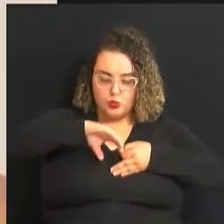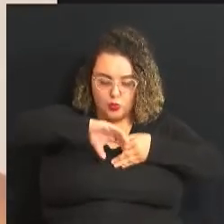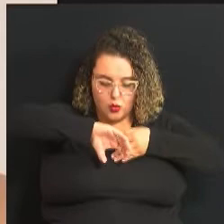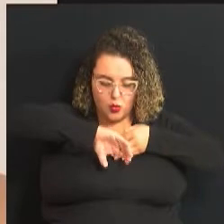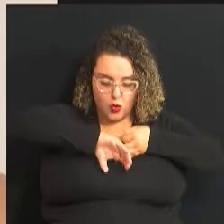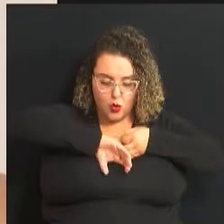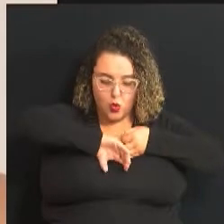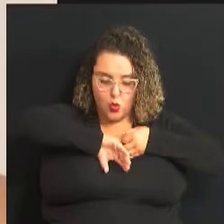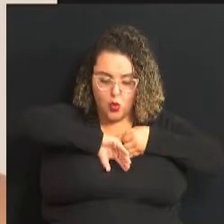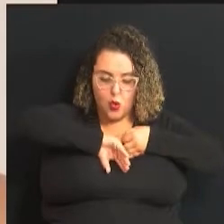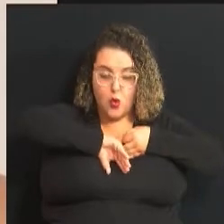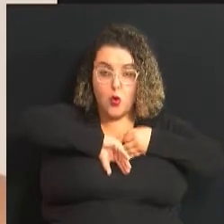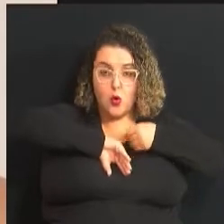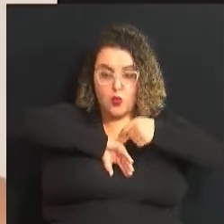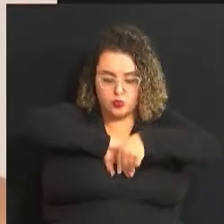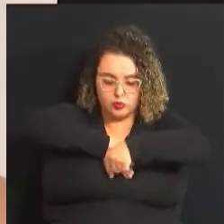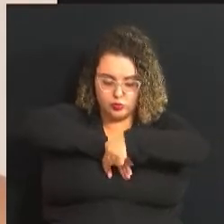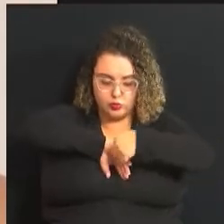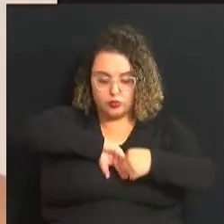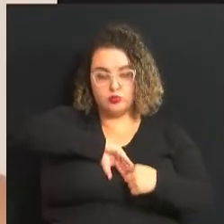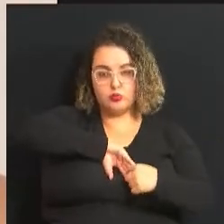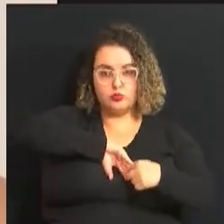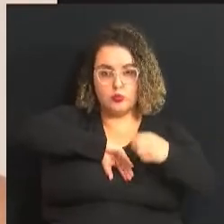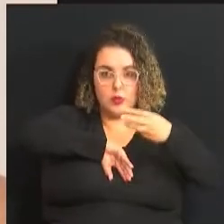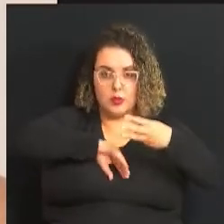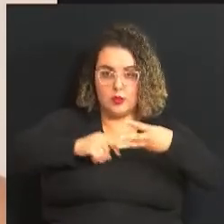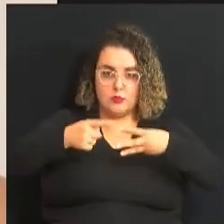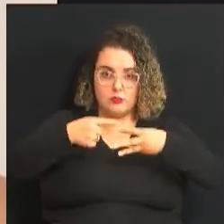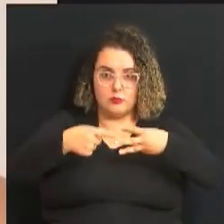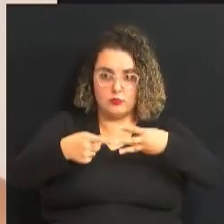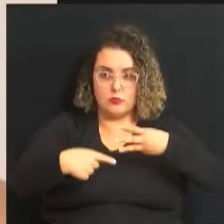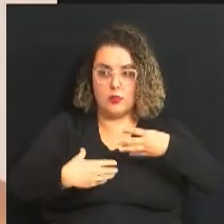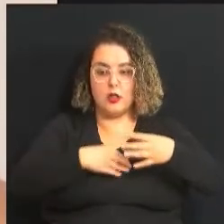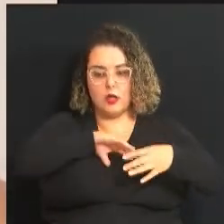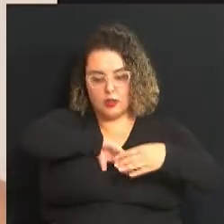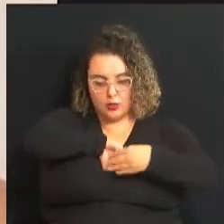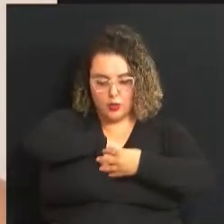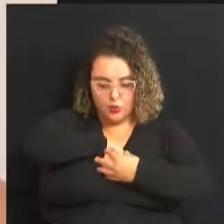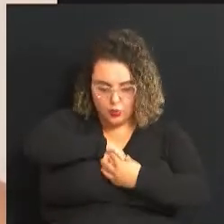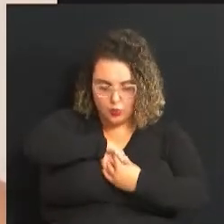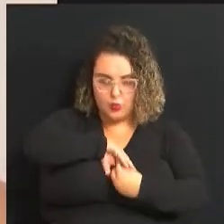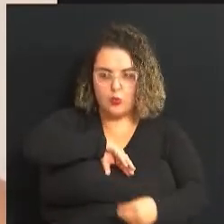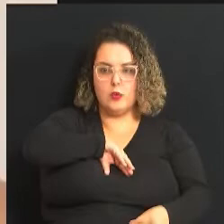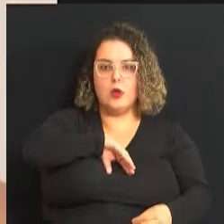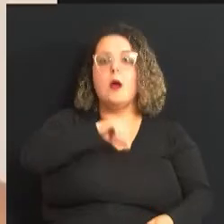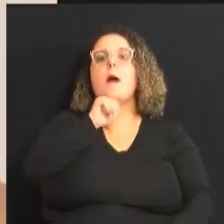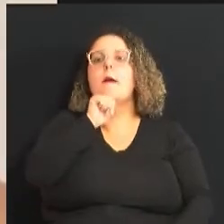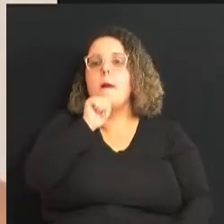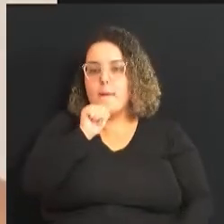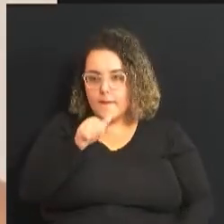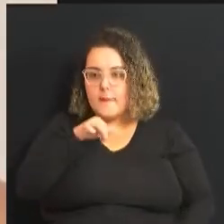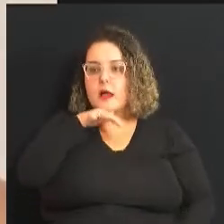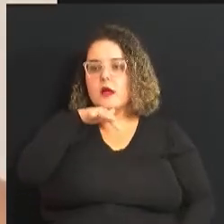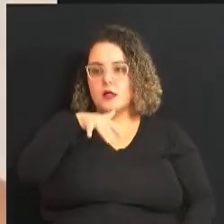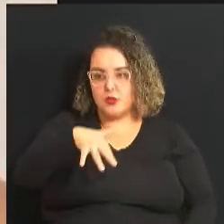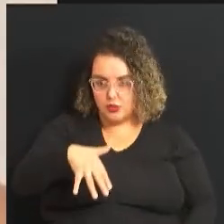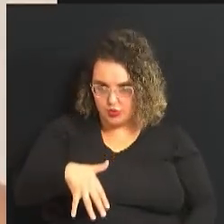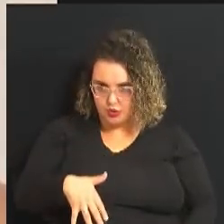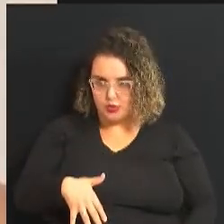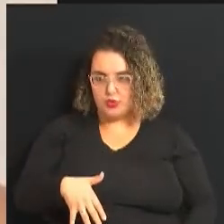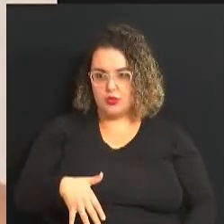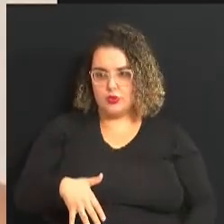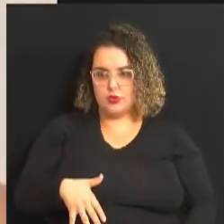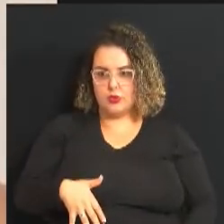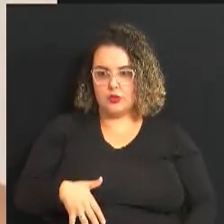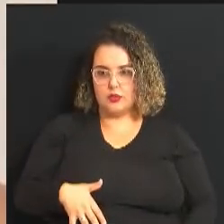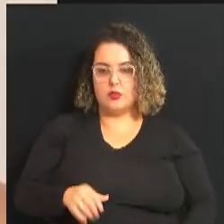útero, fica 3 semanas lá, depois você tira o anel, você menstrua, né, tem esse sangramento de privação,